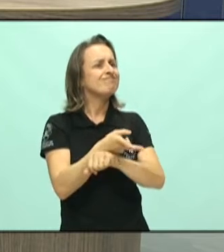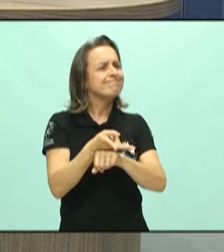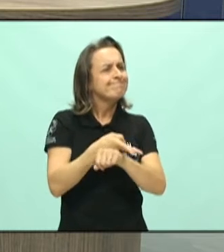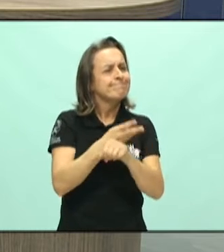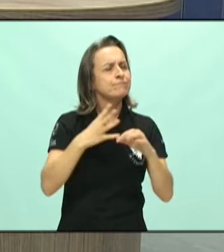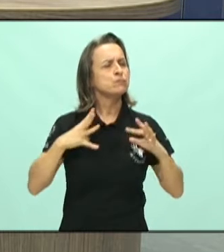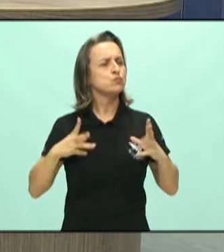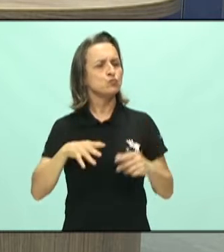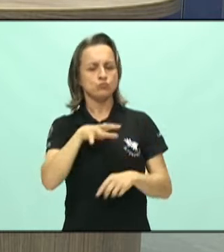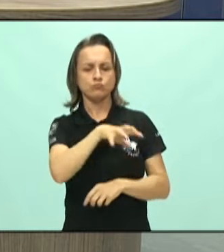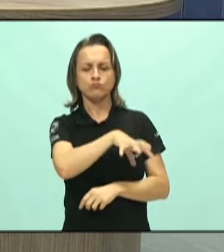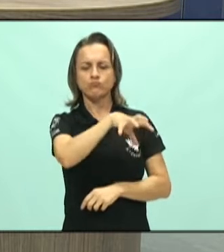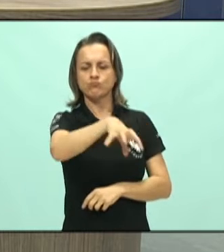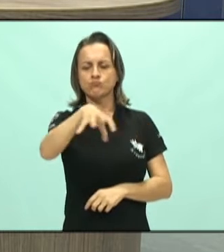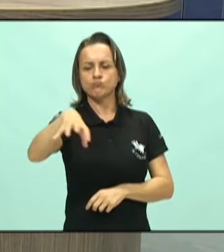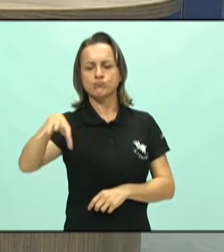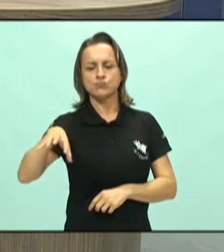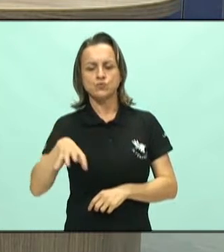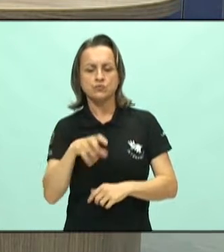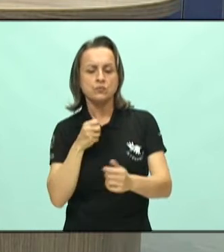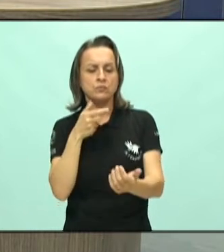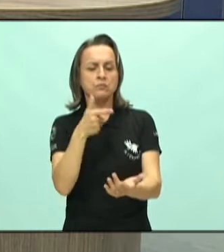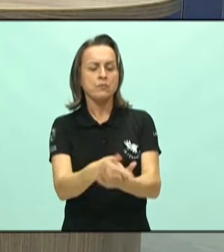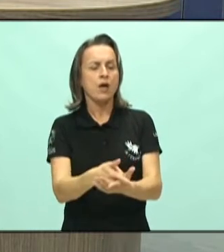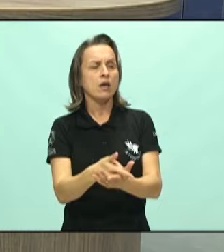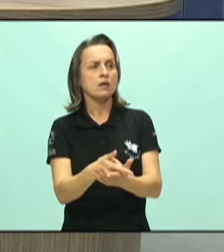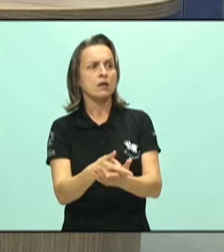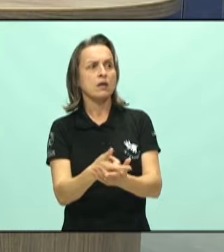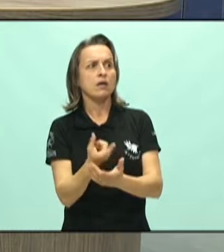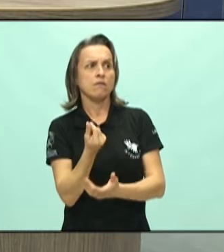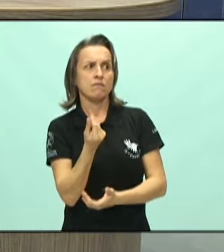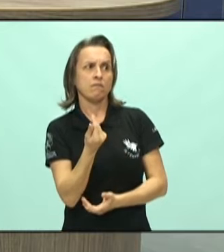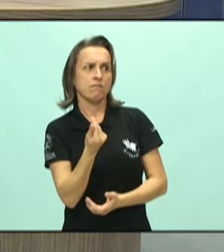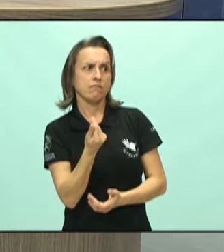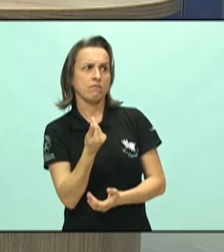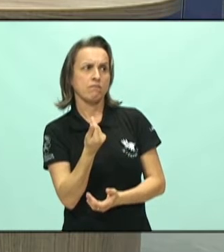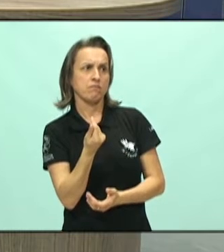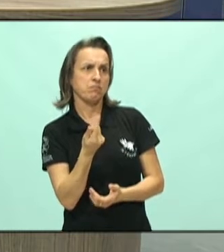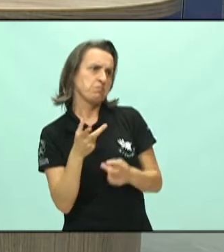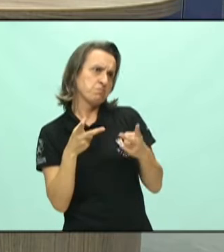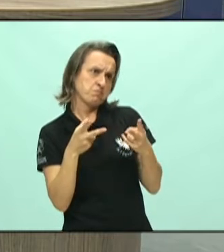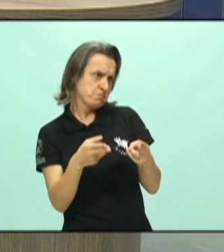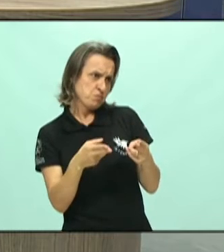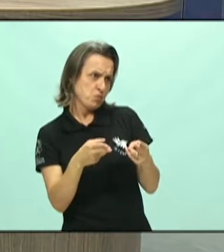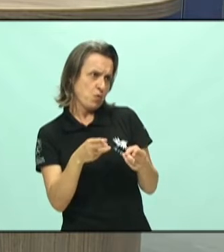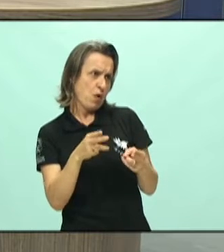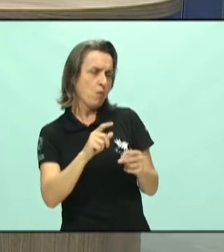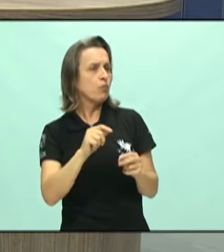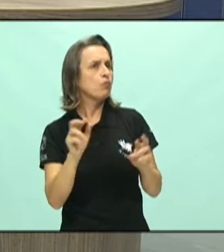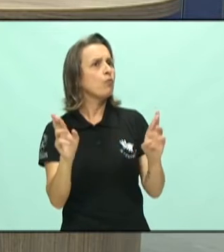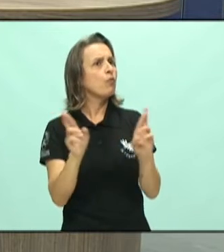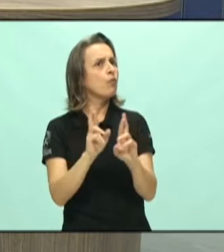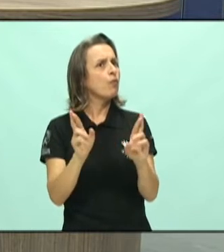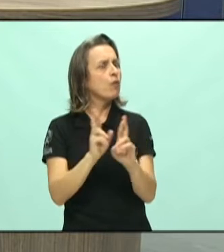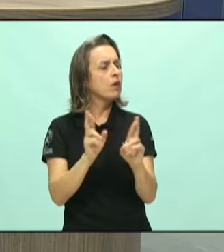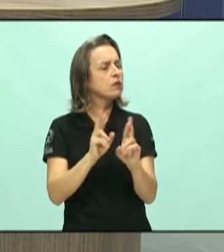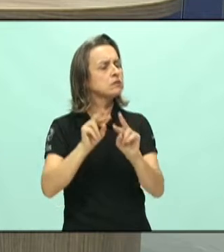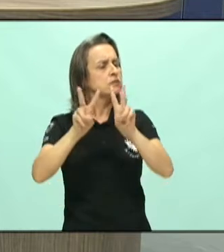a mesma, uma quantia com relação ao ICMS. Uhum.